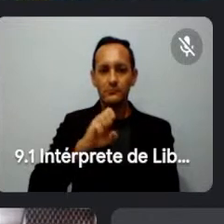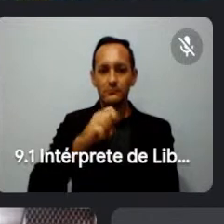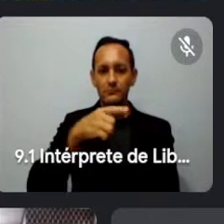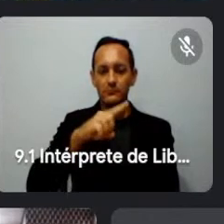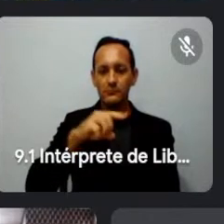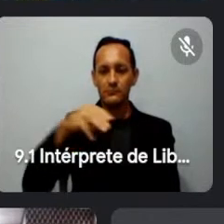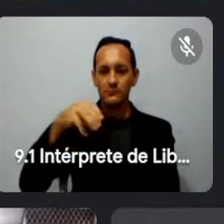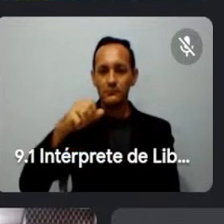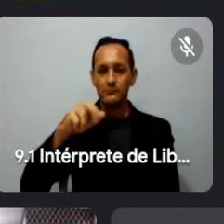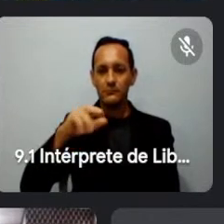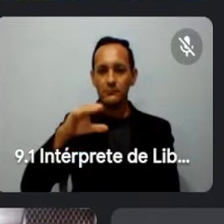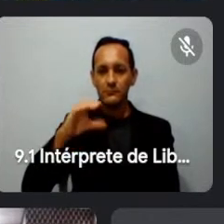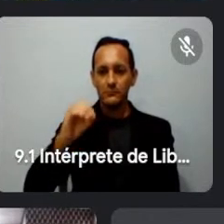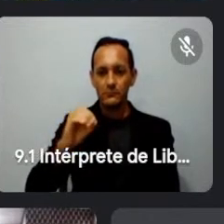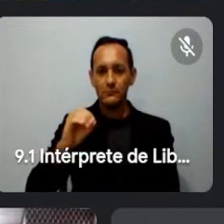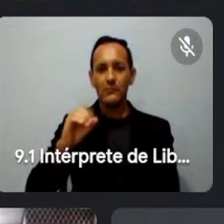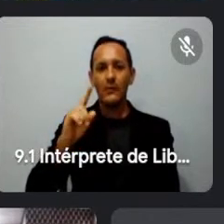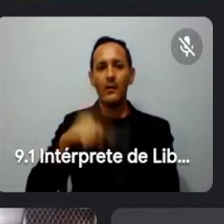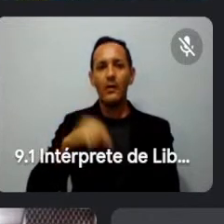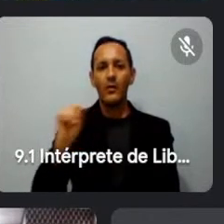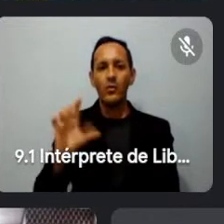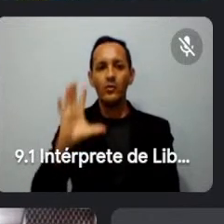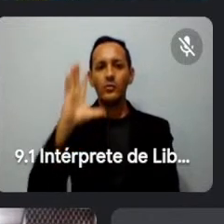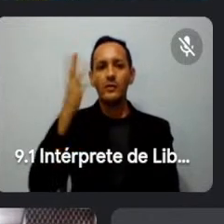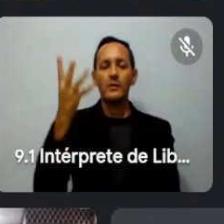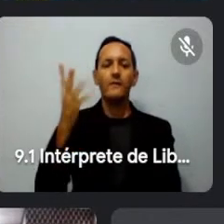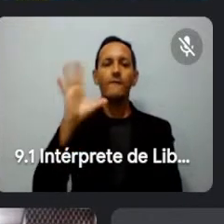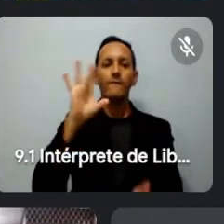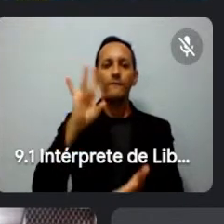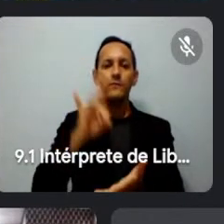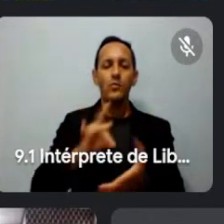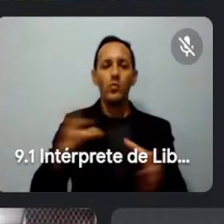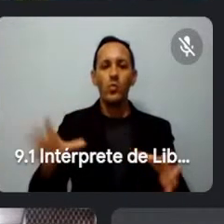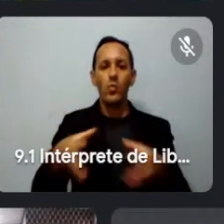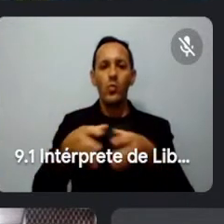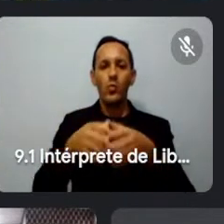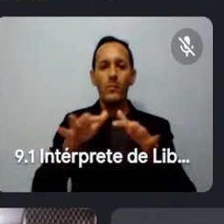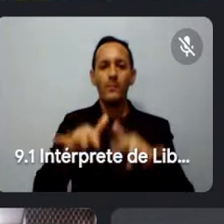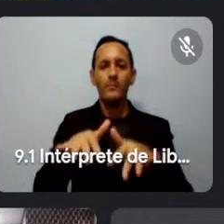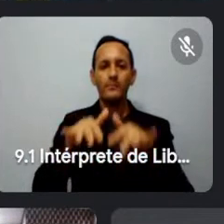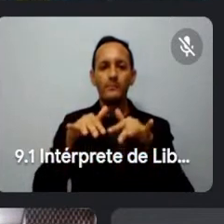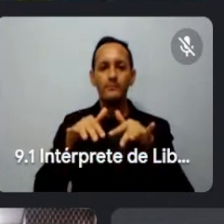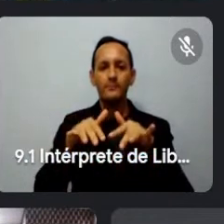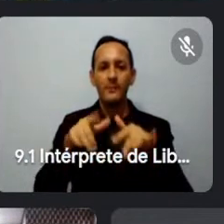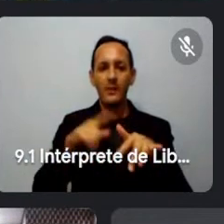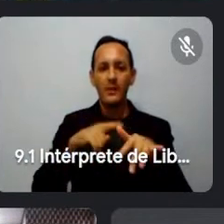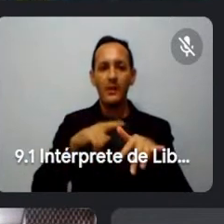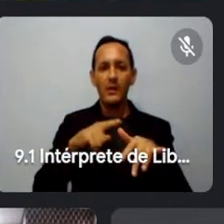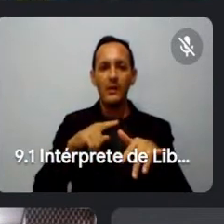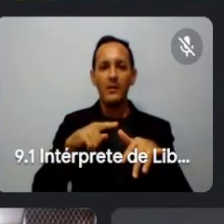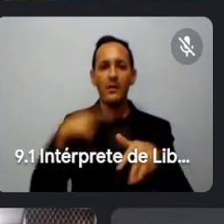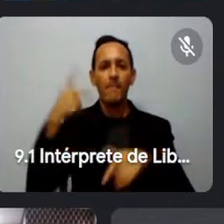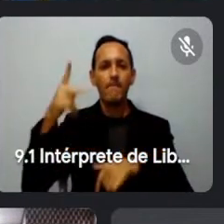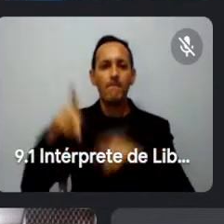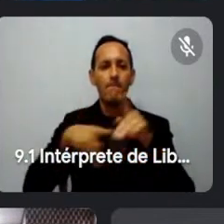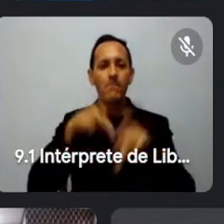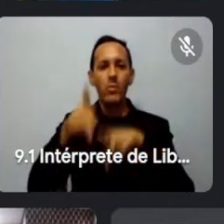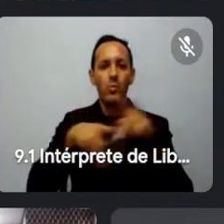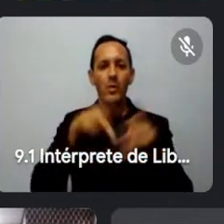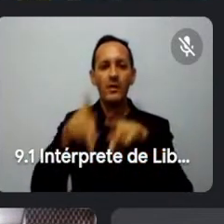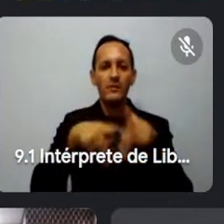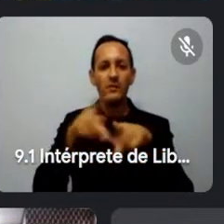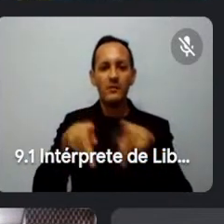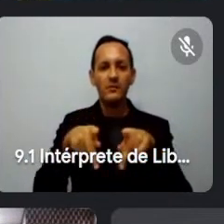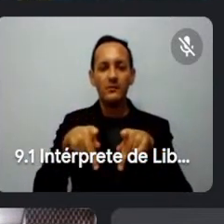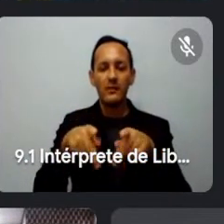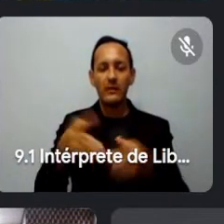a recedor de como se mobiliza o judiciário consumindo os gastos da população numa ação que não deveria ter